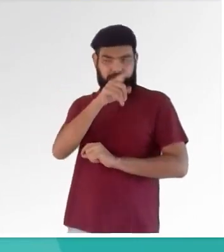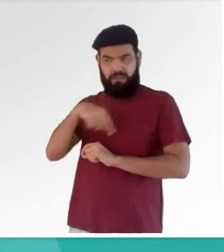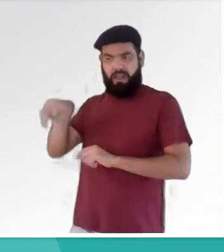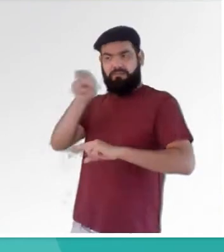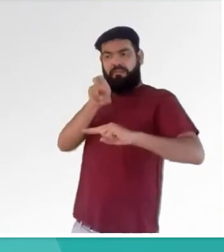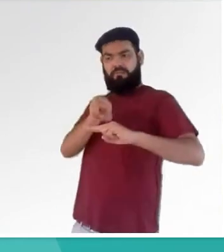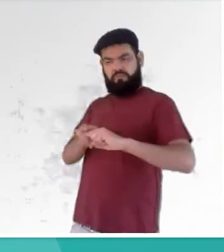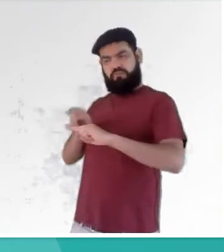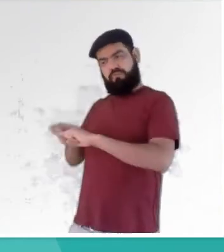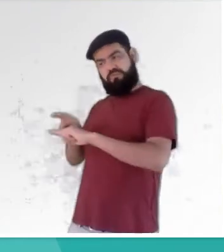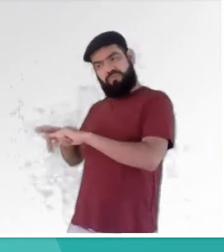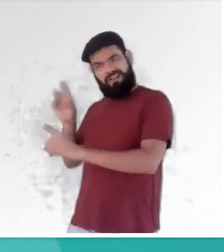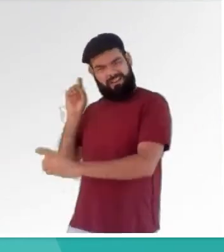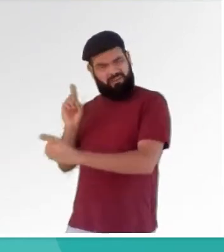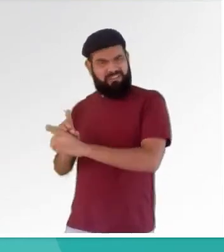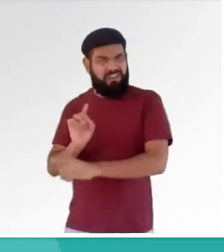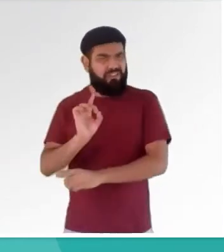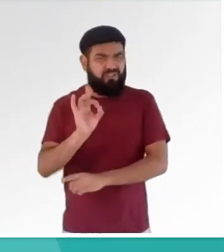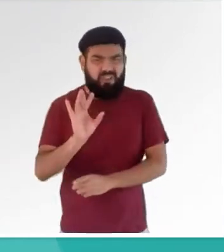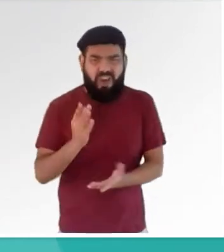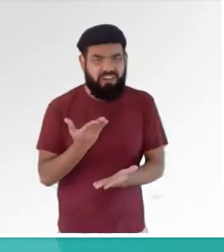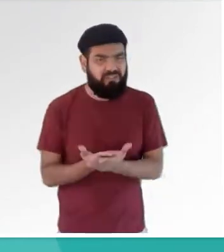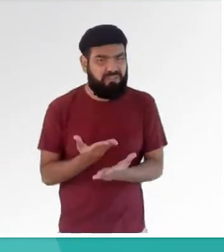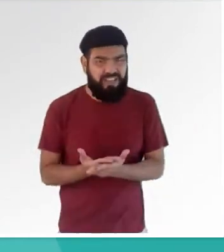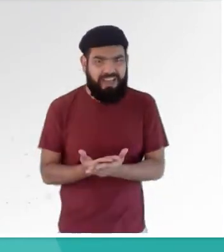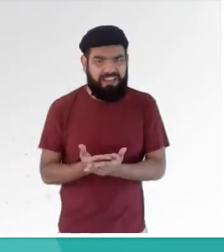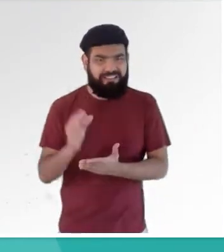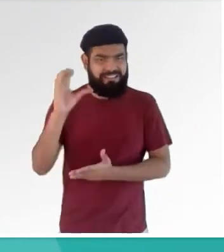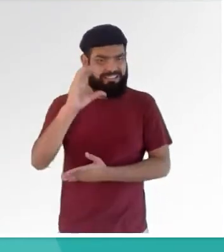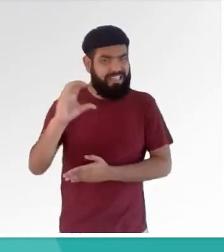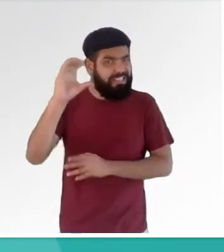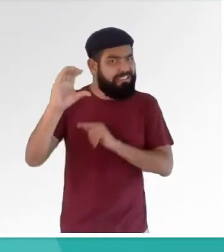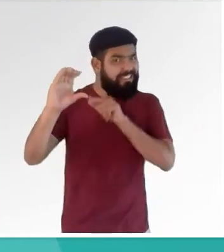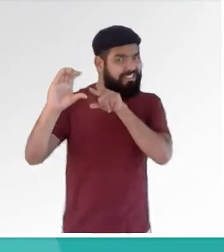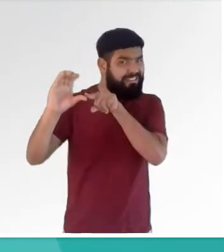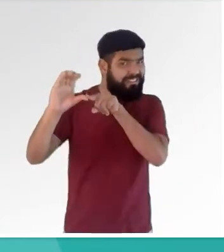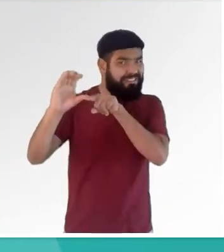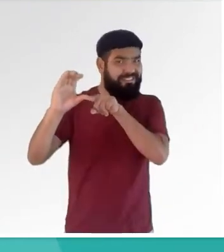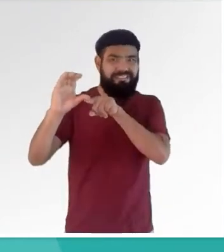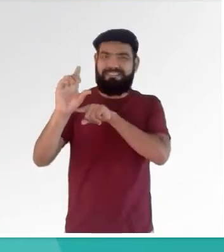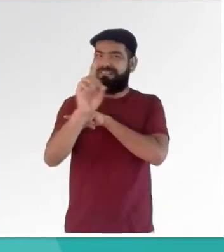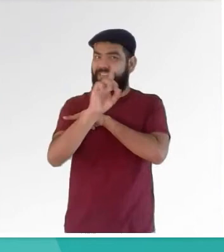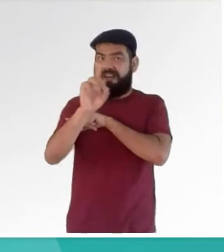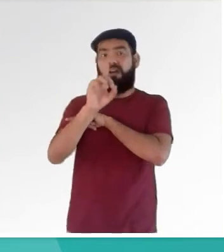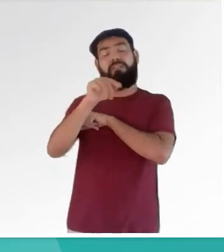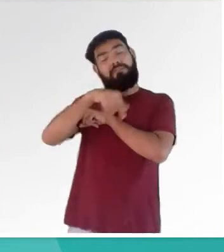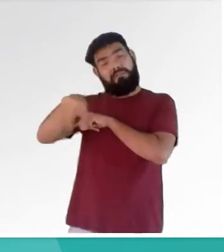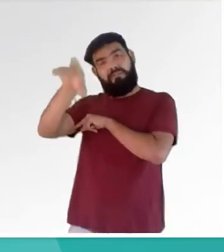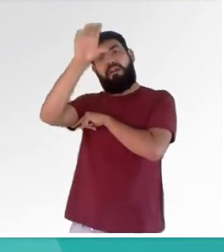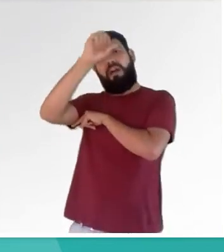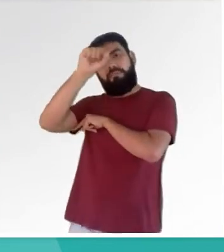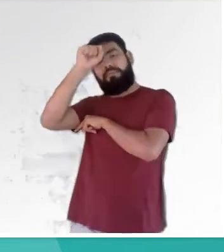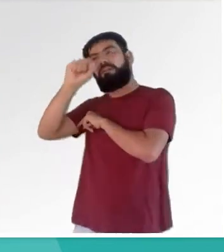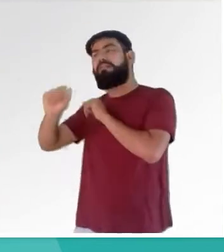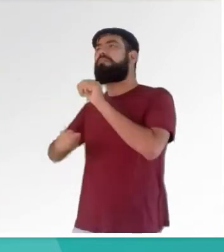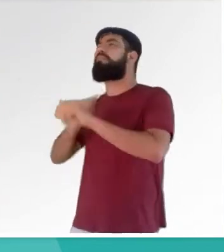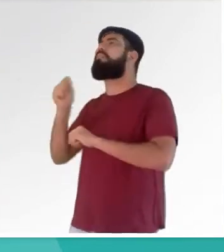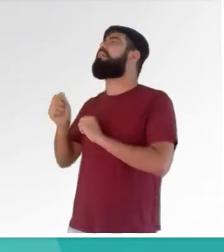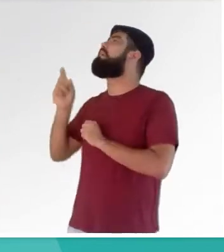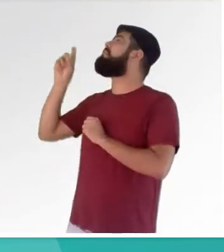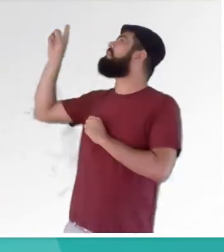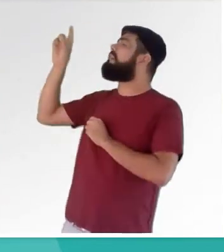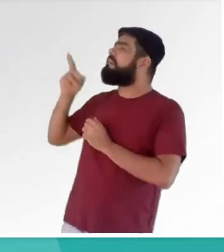para estudar a ciência, né? Mas vocês vão também, né, lá fazer momentos